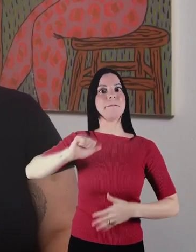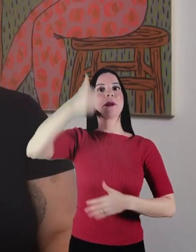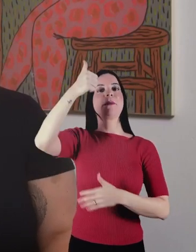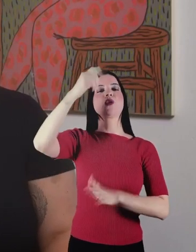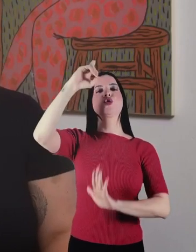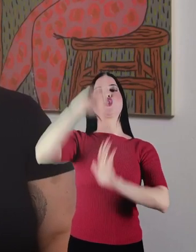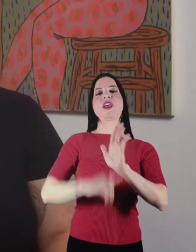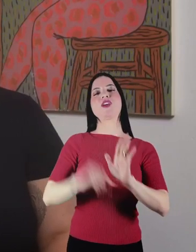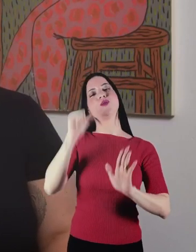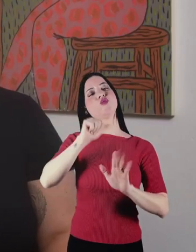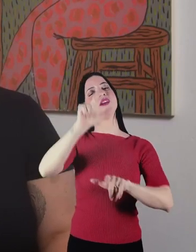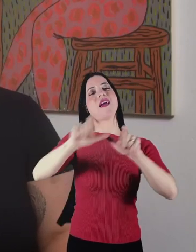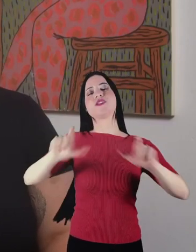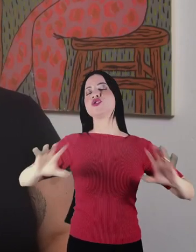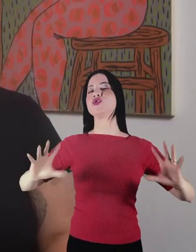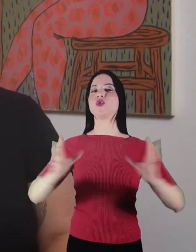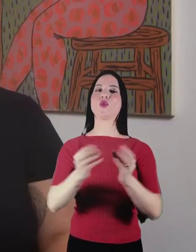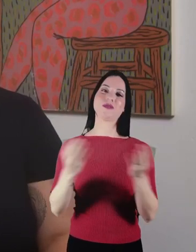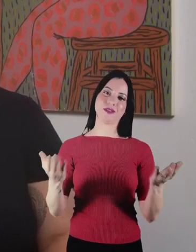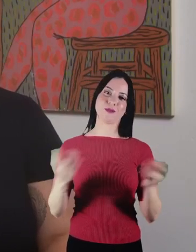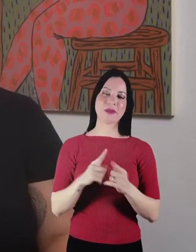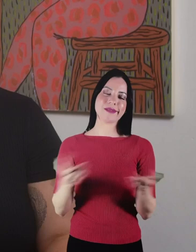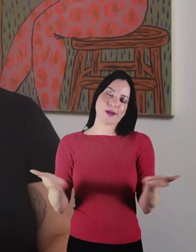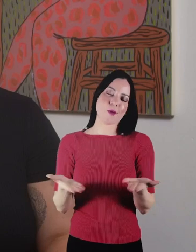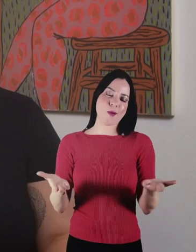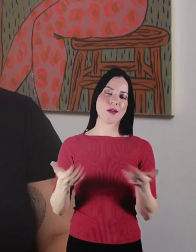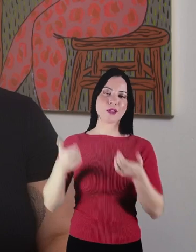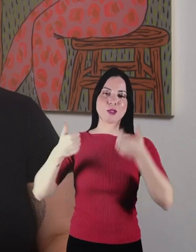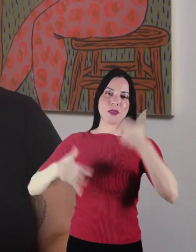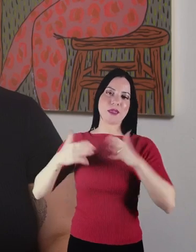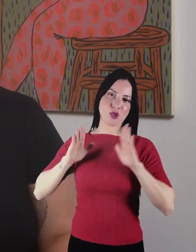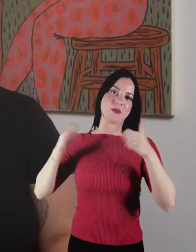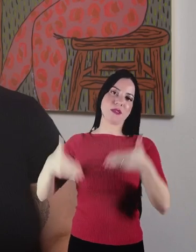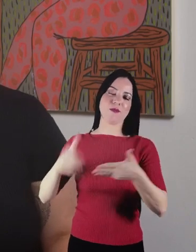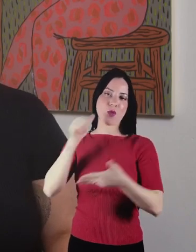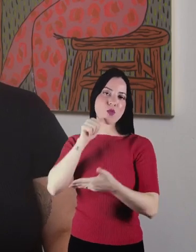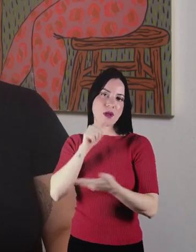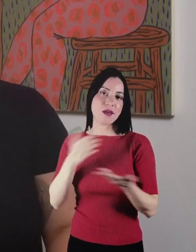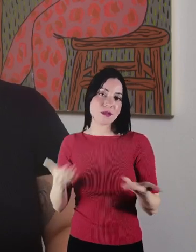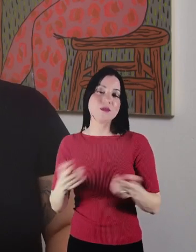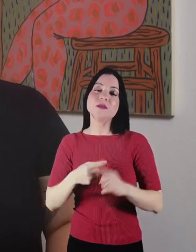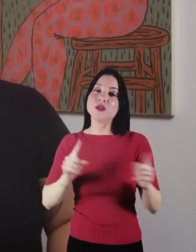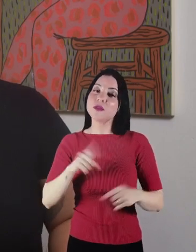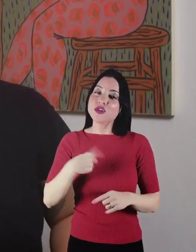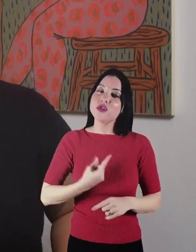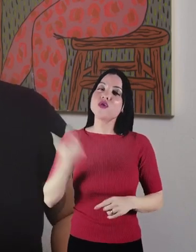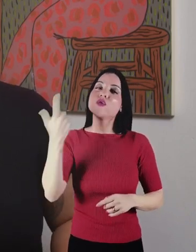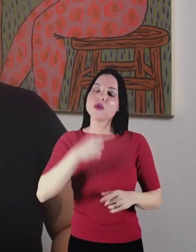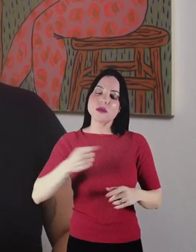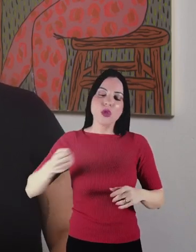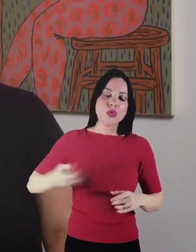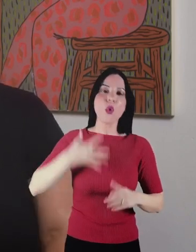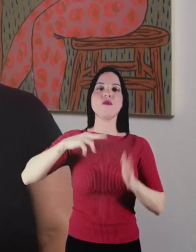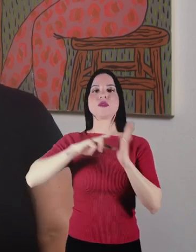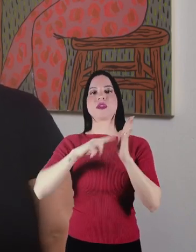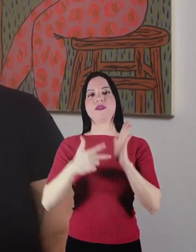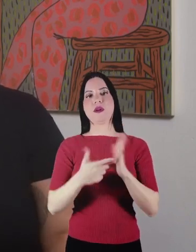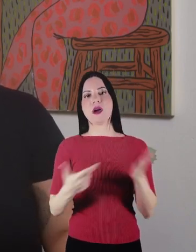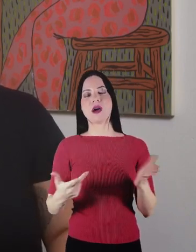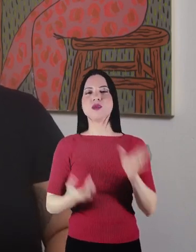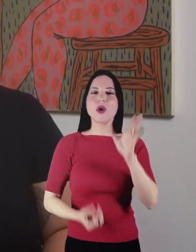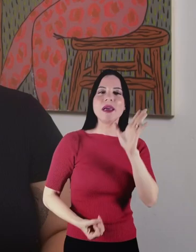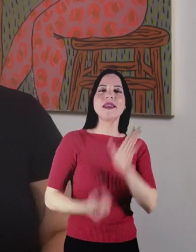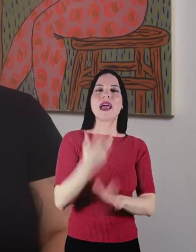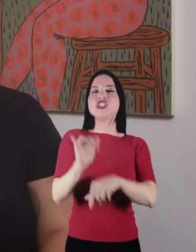direito de todas as mulheres, não só mulheres, mas aqui especificamente falando, para a gente conseguir ressignificar e